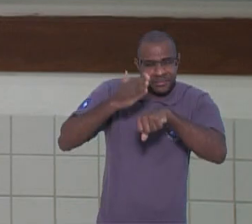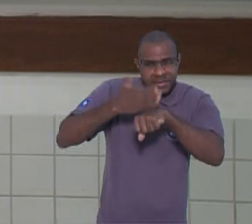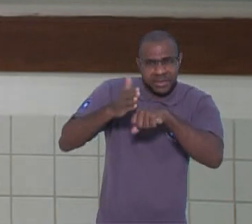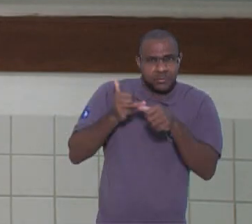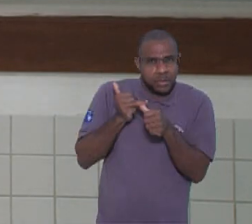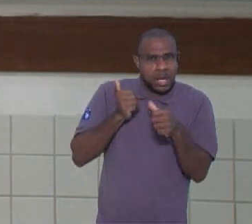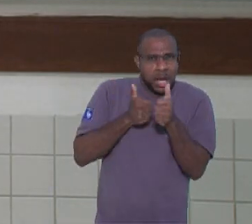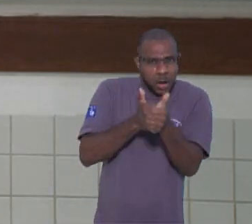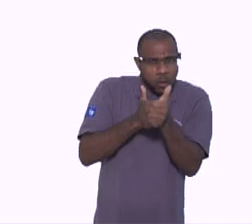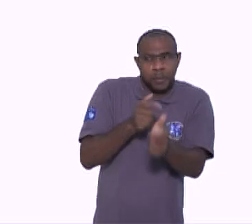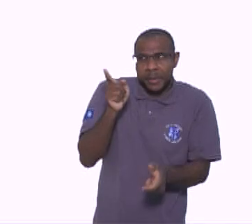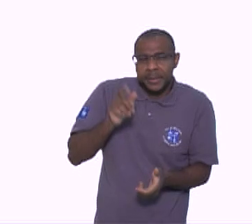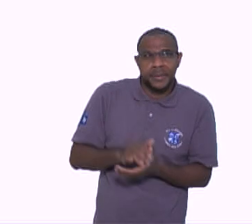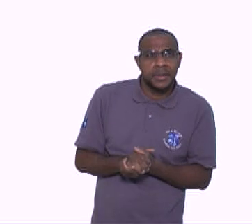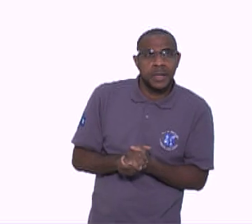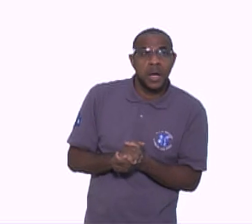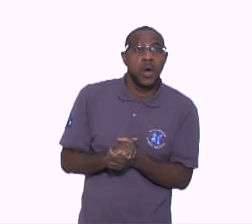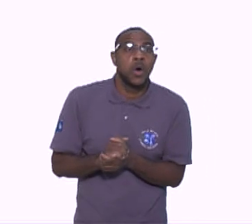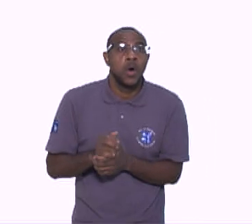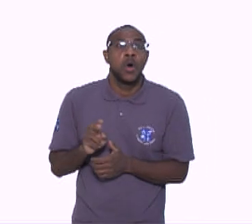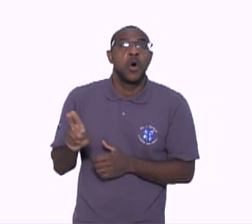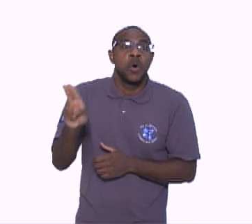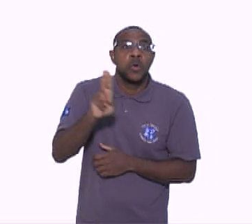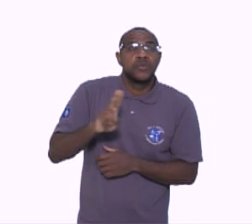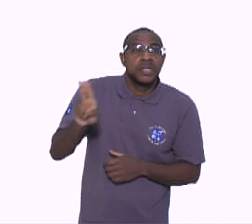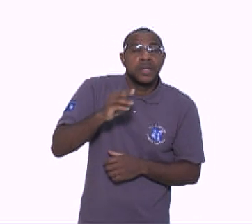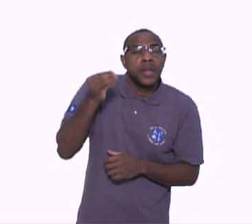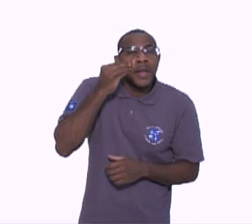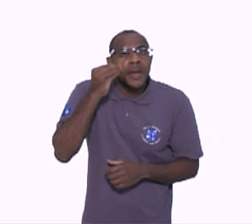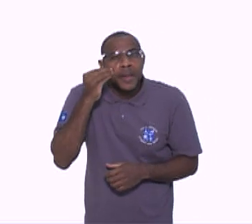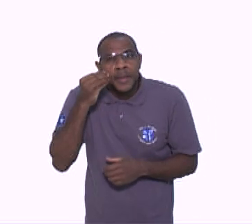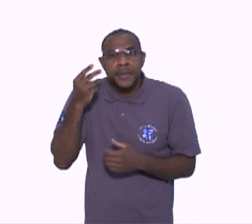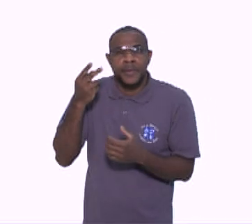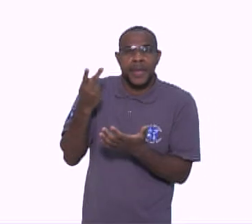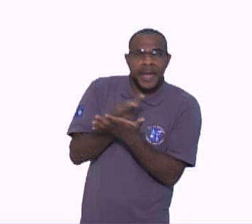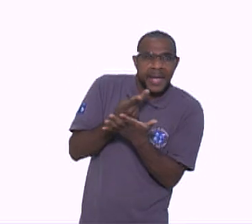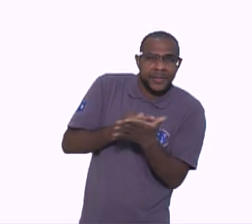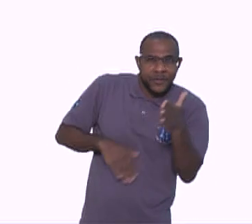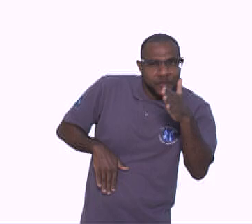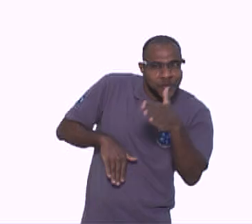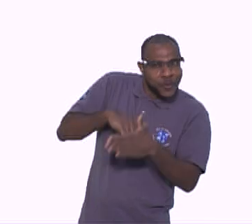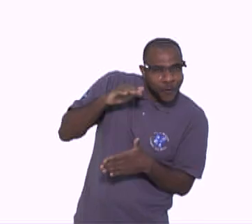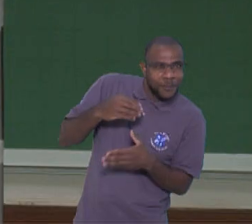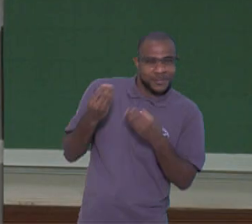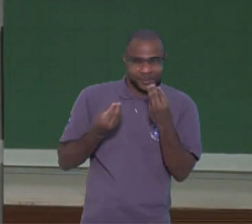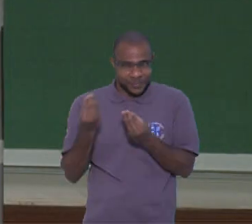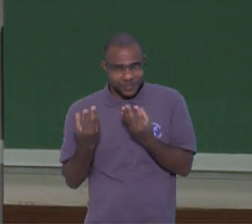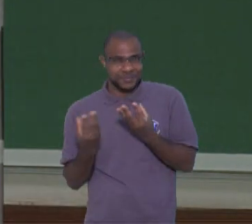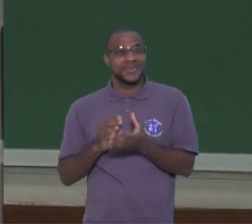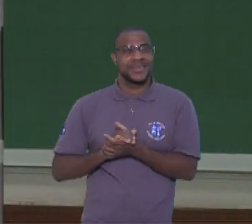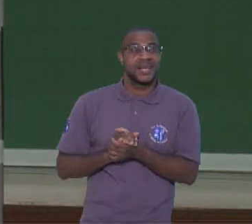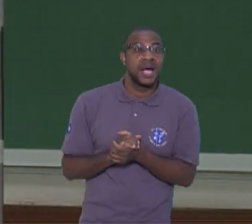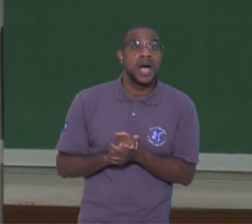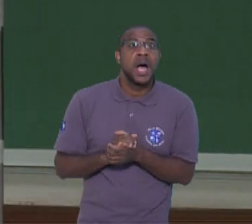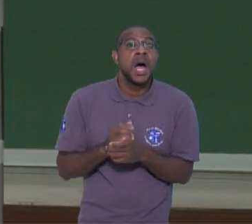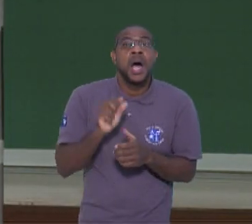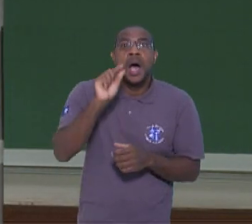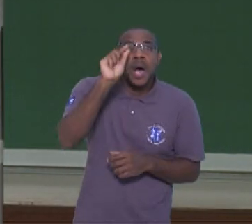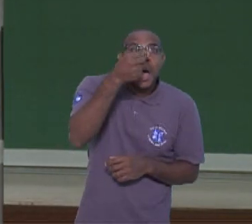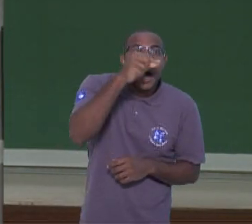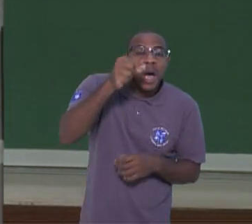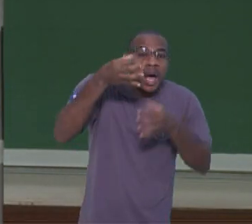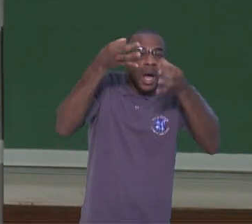acompanhe. Utilizando o método de tentativa e erro, chutômetro, assinale a